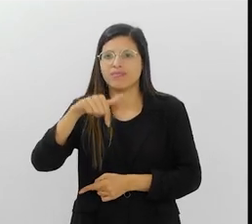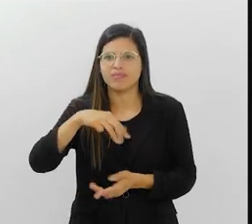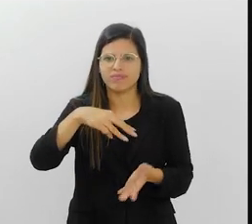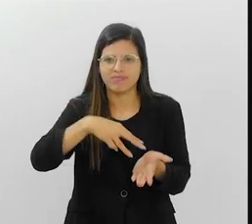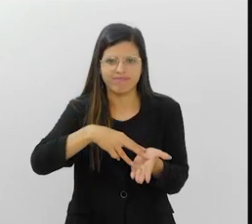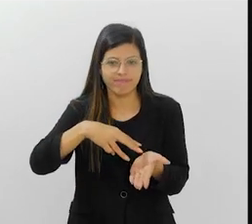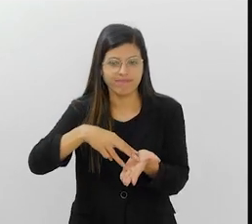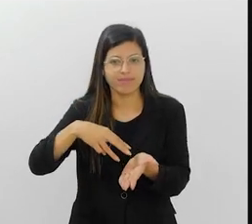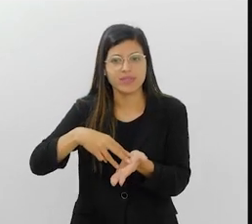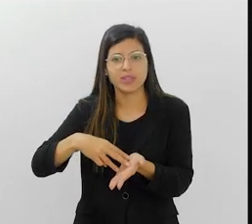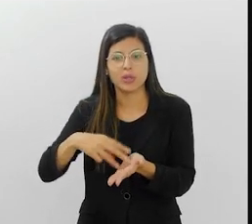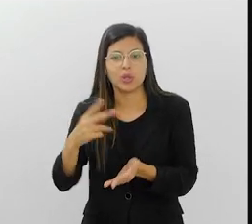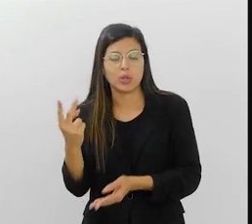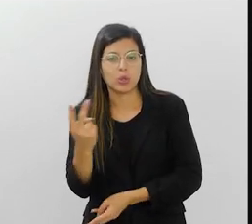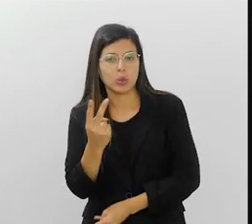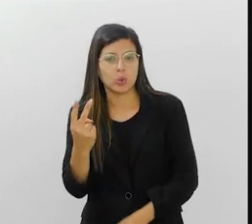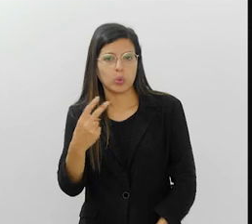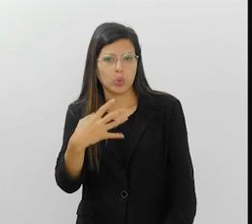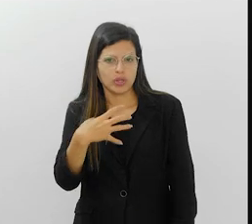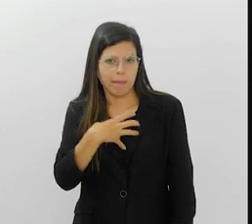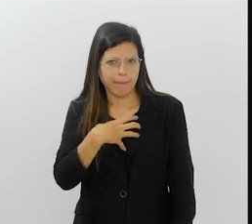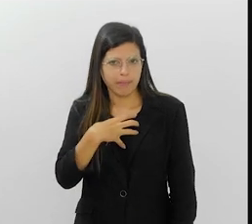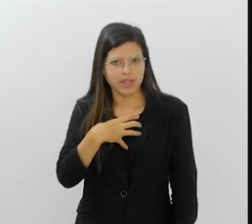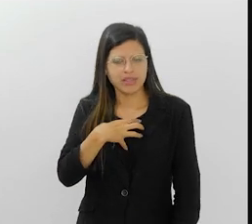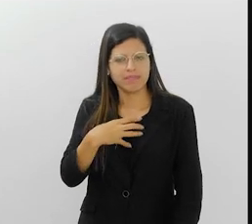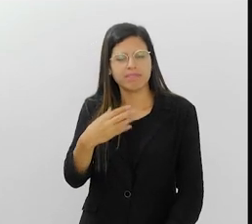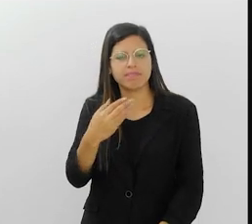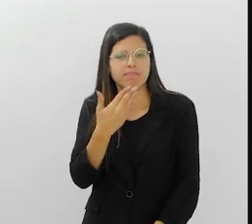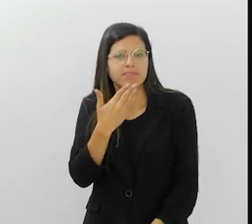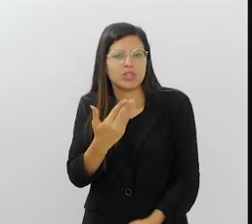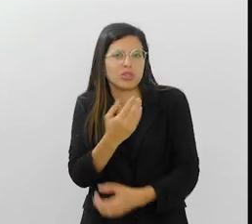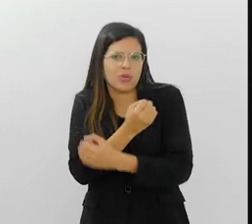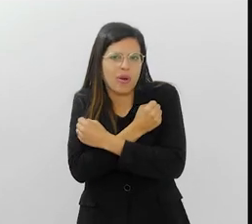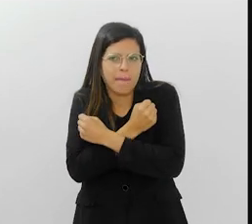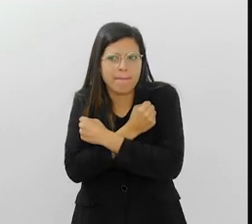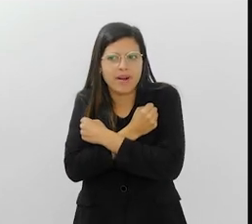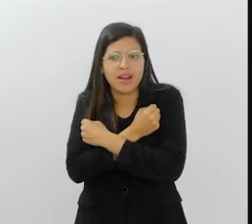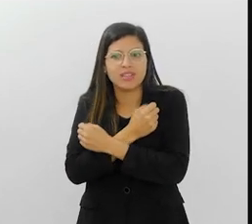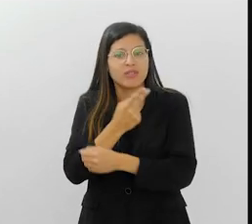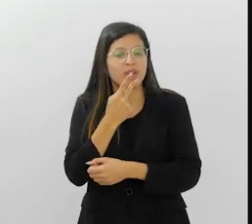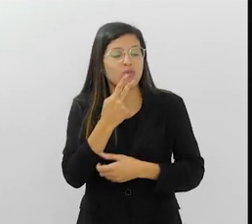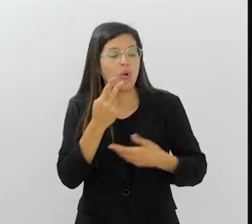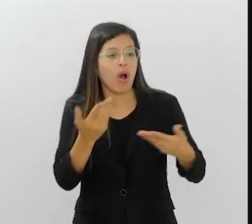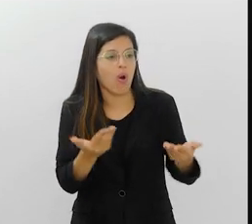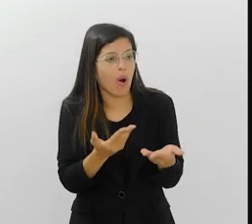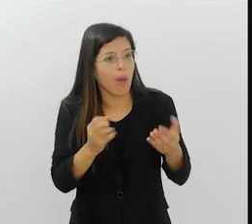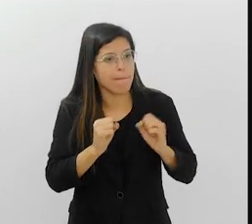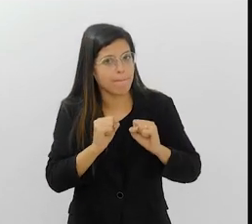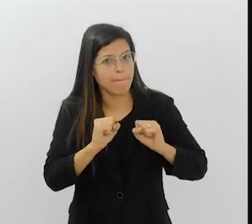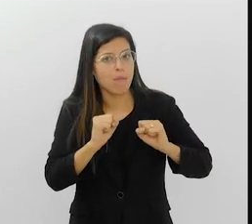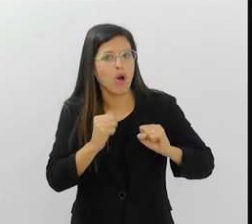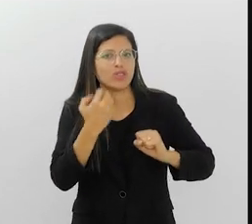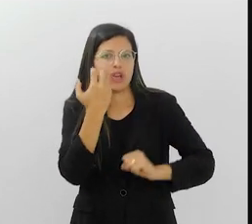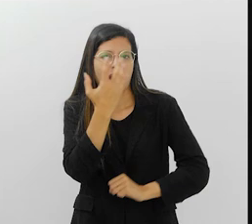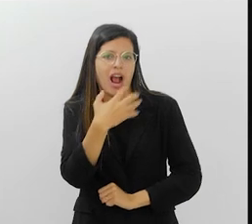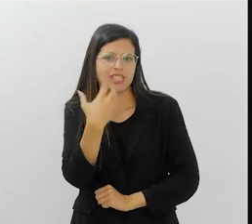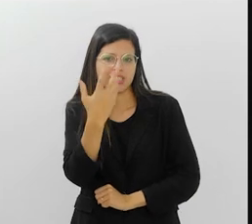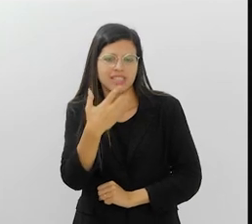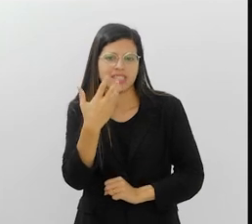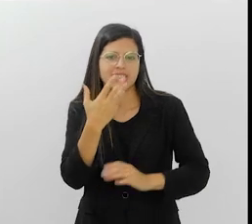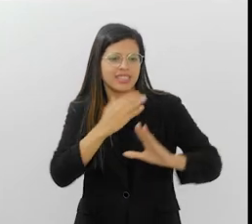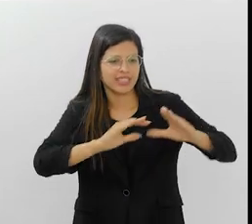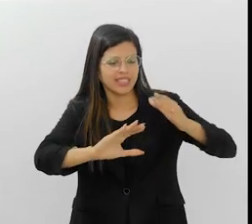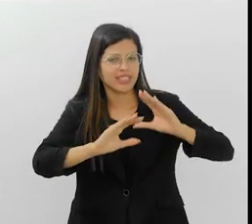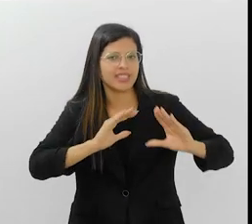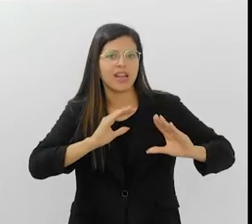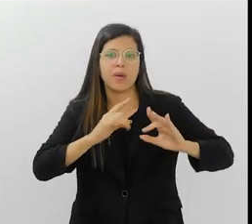vem 2 baianas pedir um abraço. Aí ela falou assim, meu filho, agora eu posso cantar o seu samba, porque eu era proibido de cantar. Olha